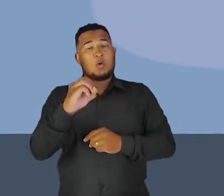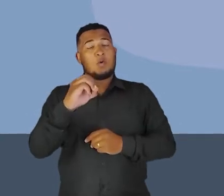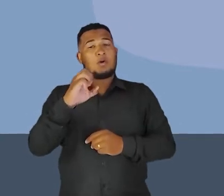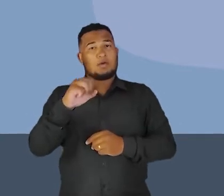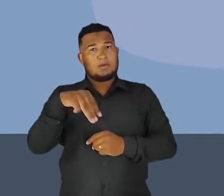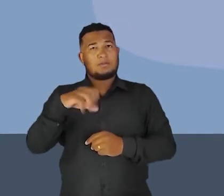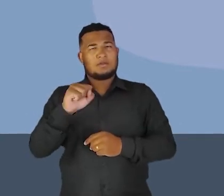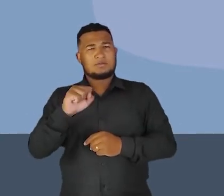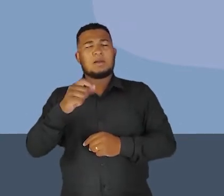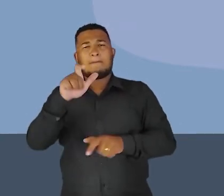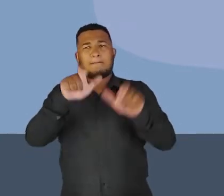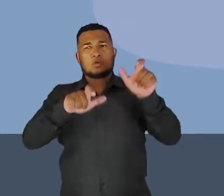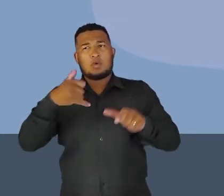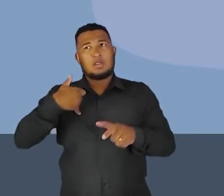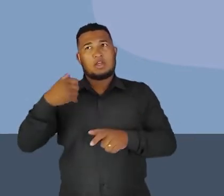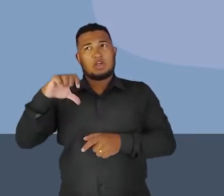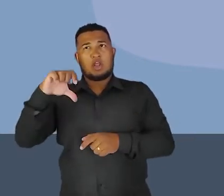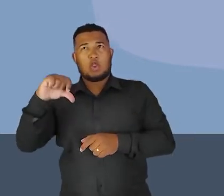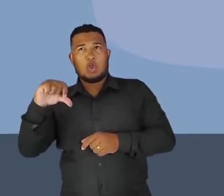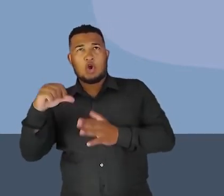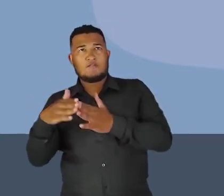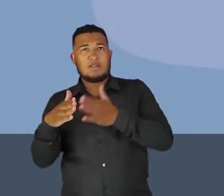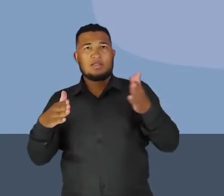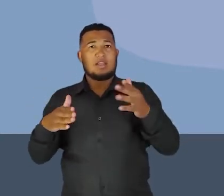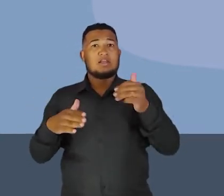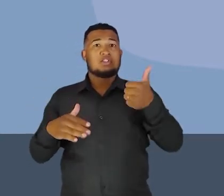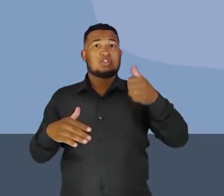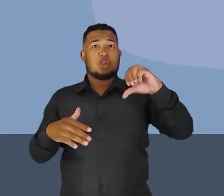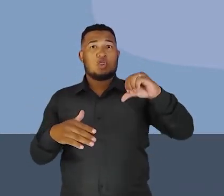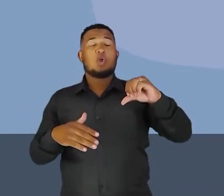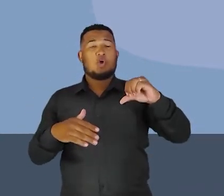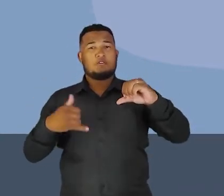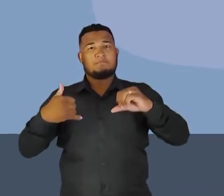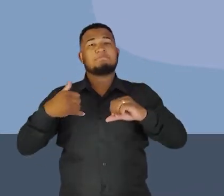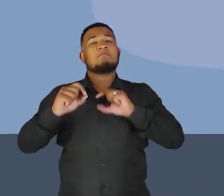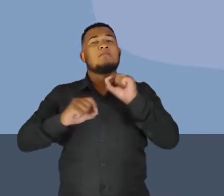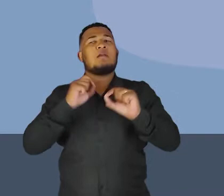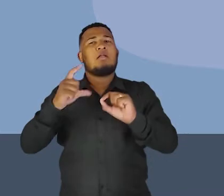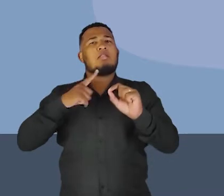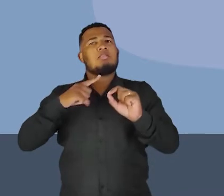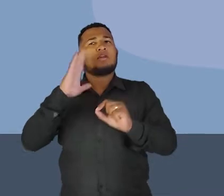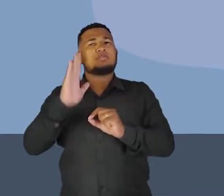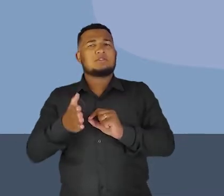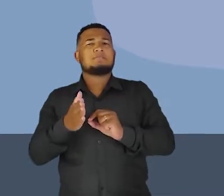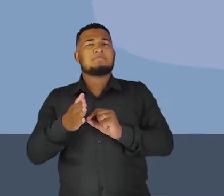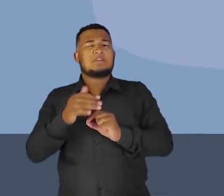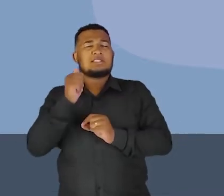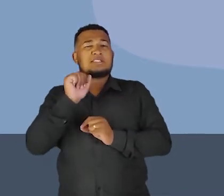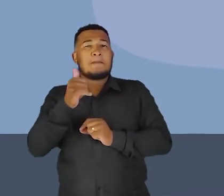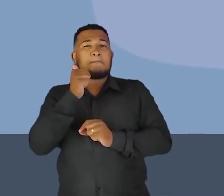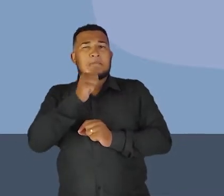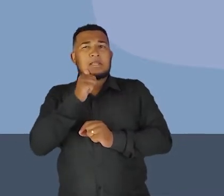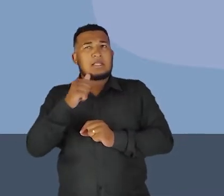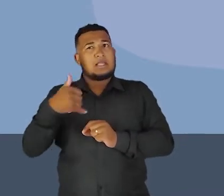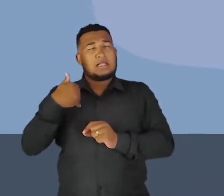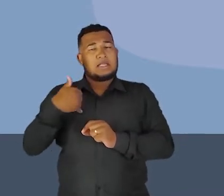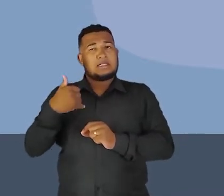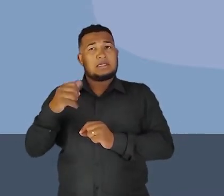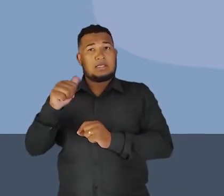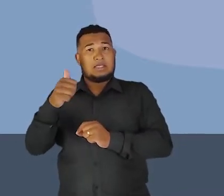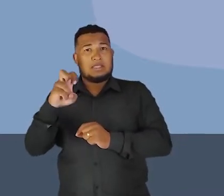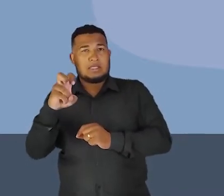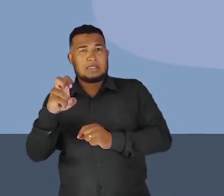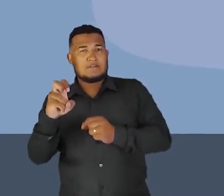e 19 anos são adolescentes. E de acordo com a ONU, os indivíduos com idades entre 15 e 24 anos são jovens,